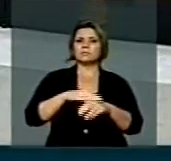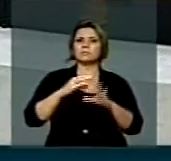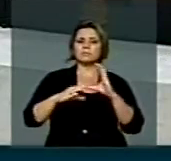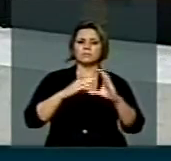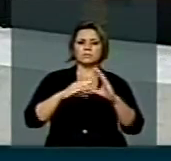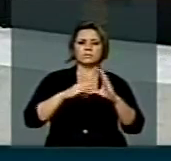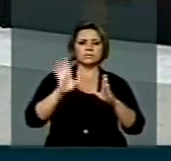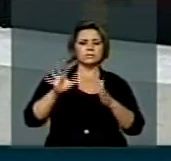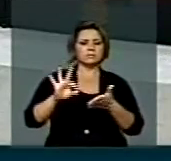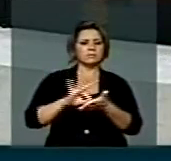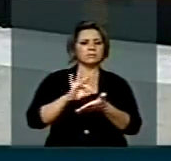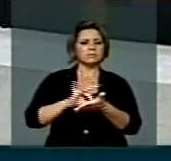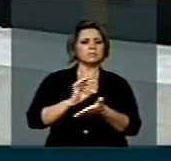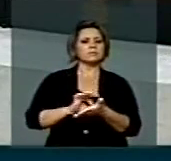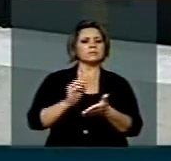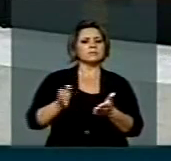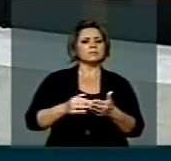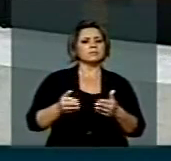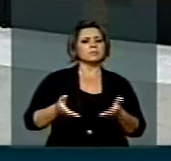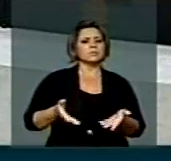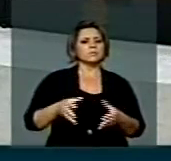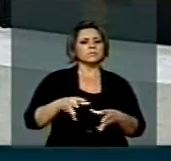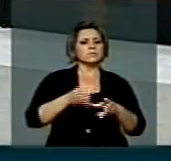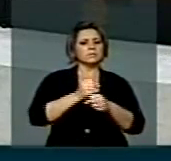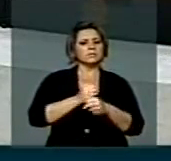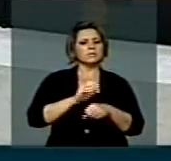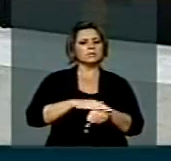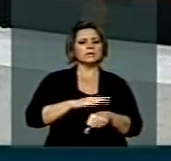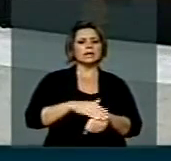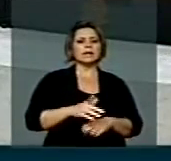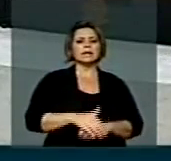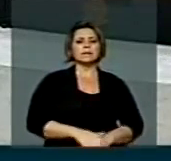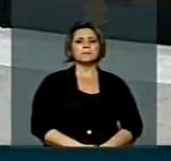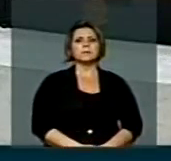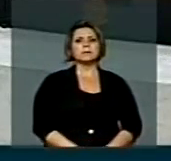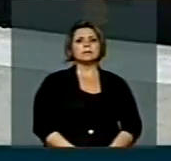que eu estou inscrito aí, gostaria de atendimento do pleito a...